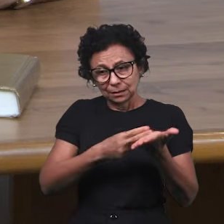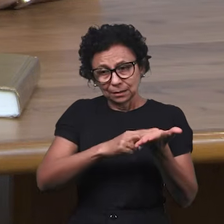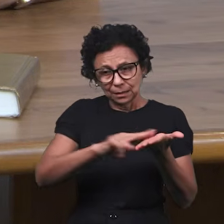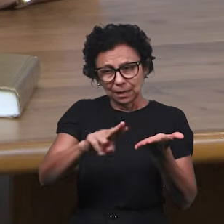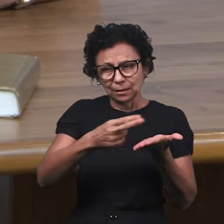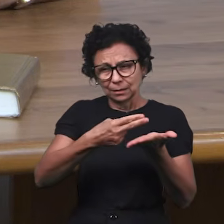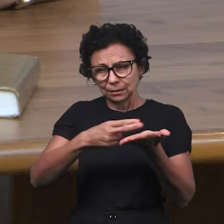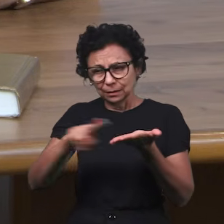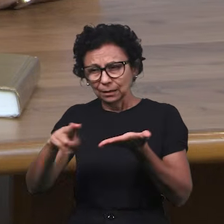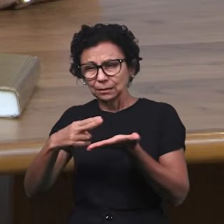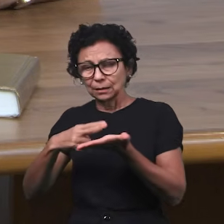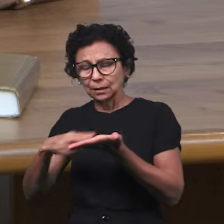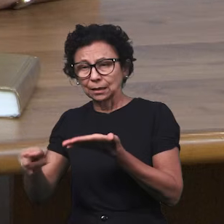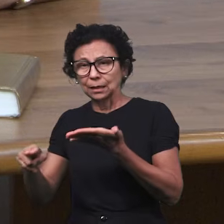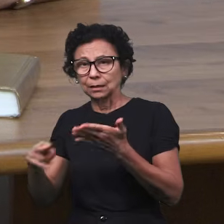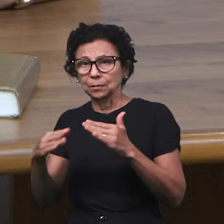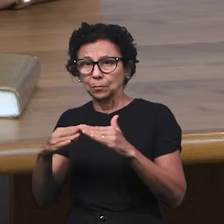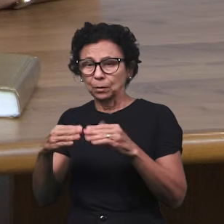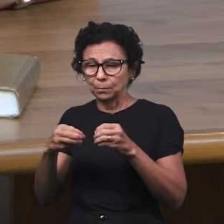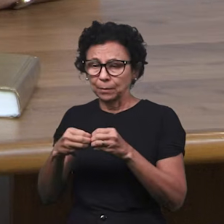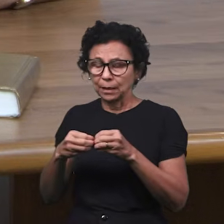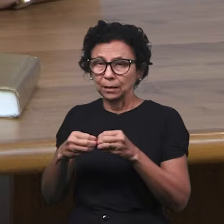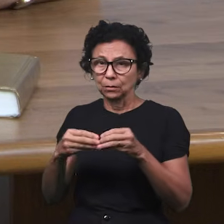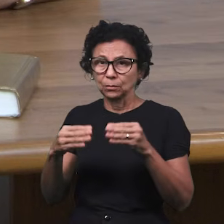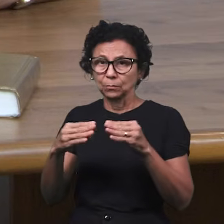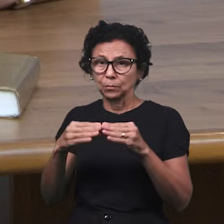de perto e aos de longe,